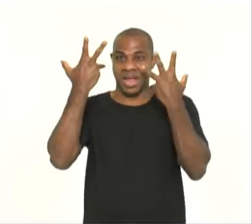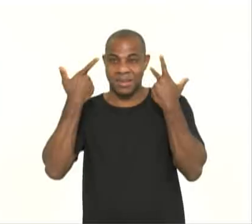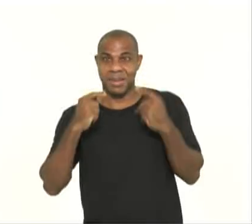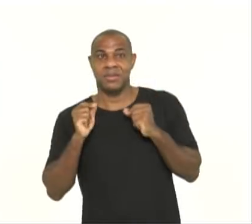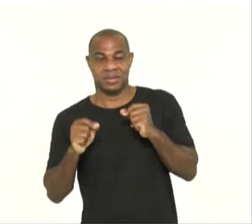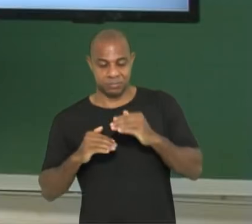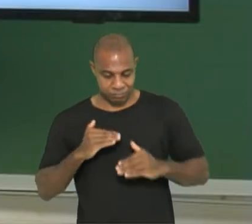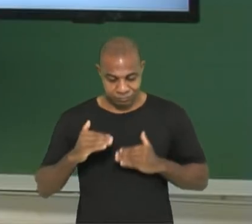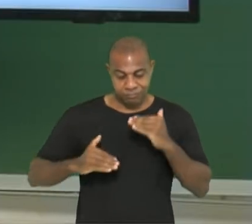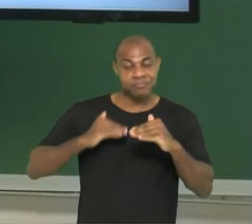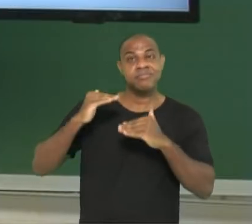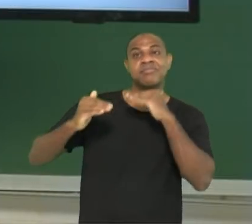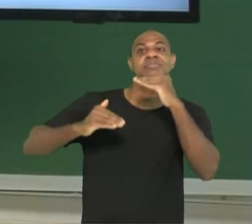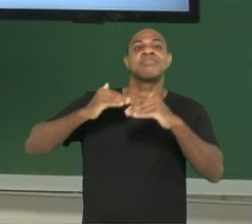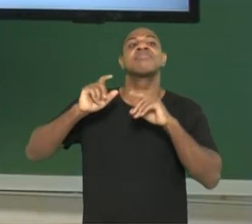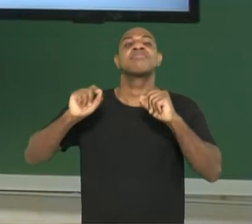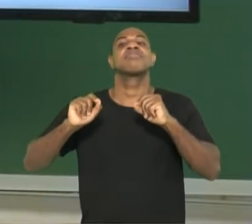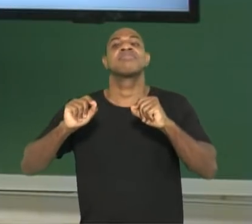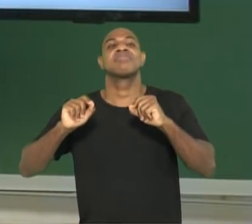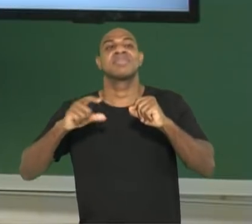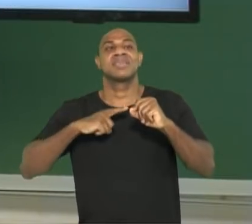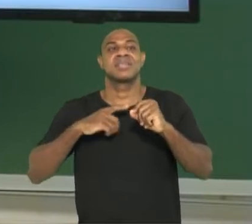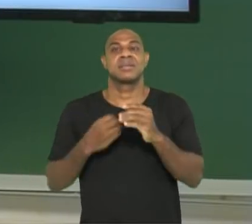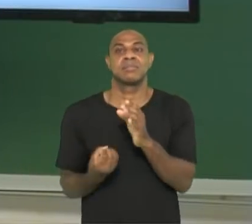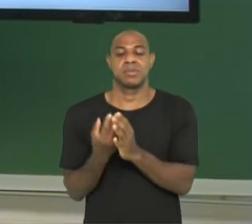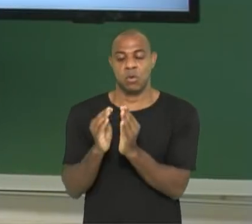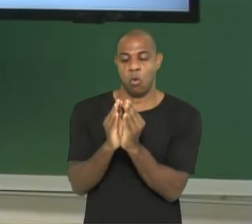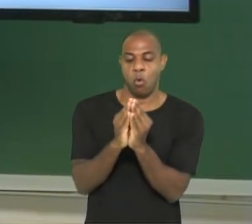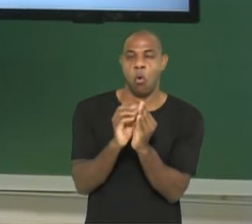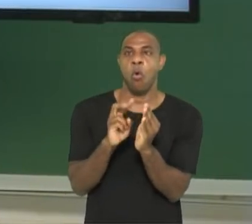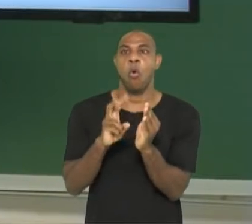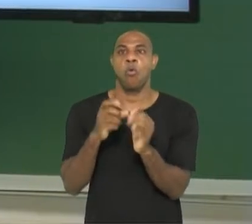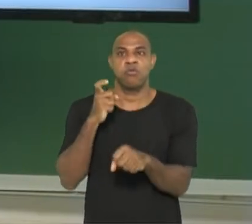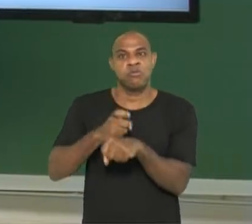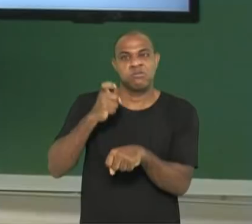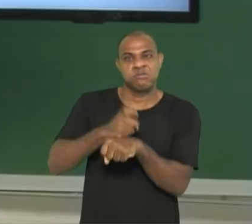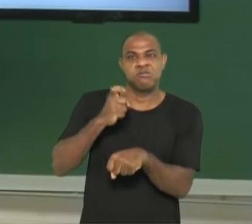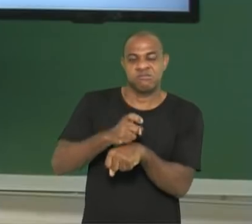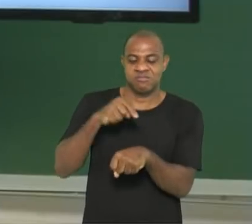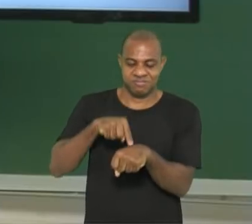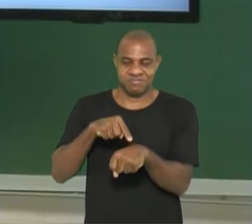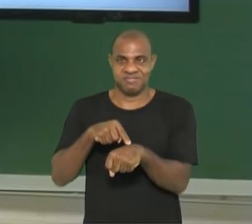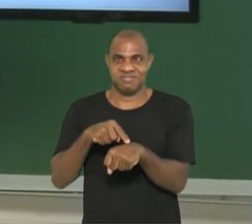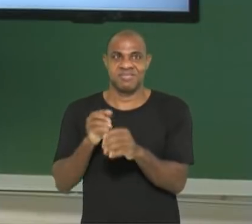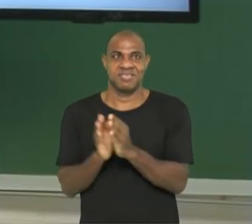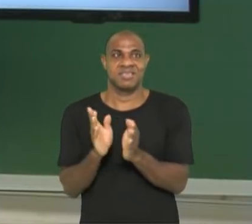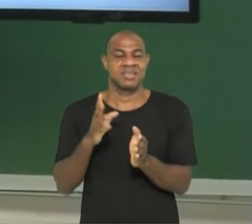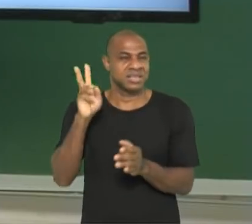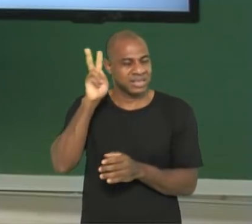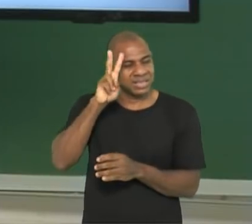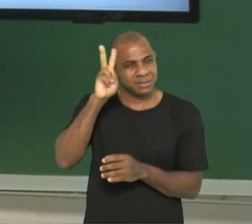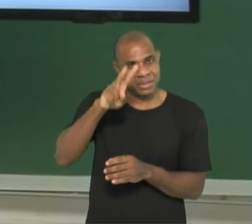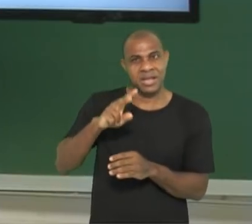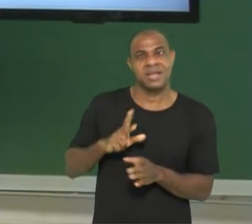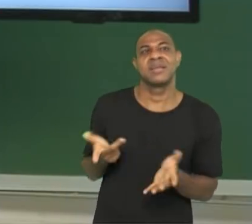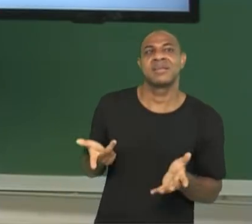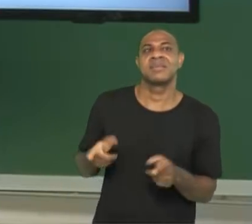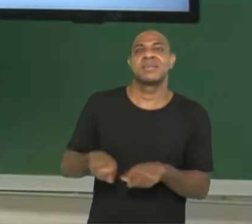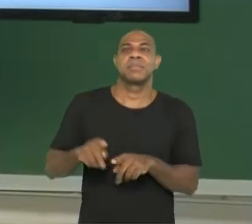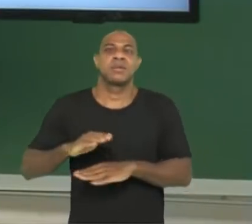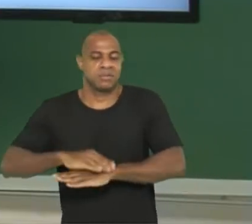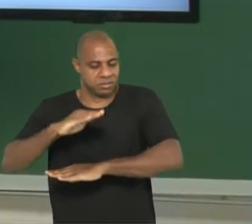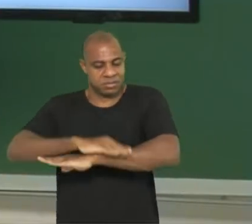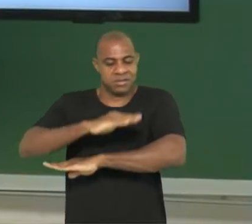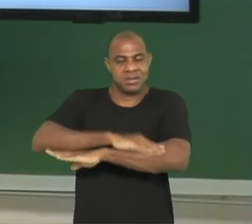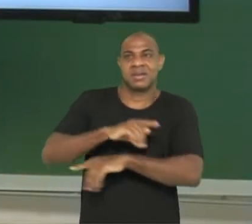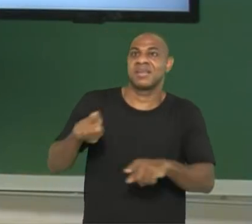se desenvolveram através de ovos com cascas duras. Se a gente lembrar dos anfíbios e dos peixes, eles também